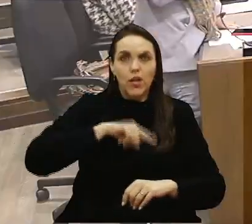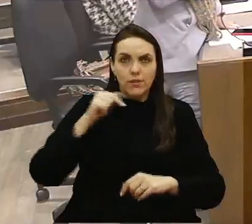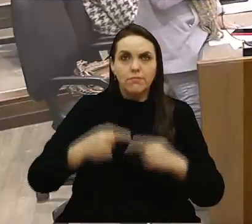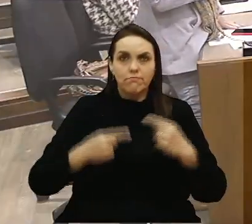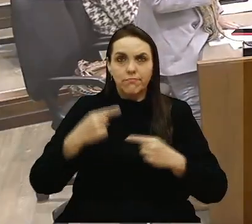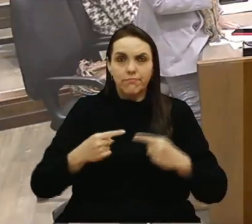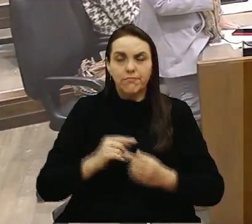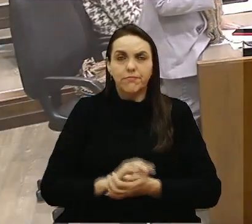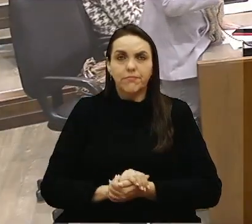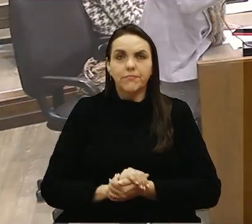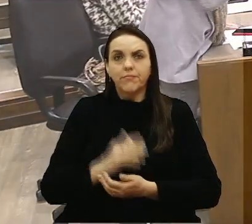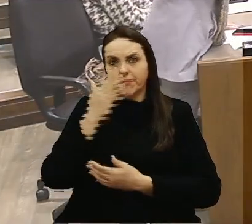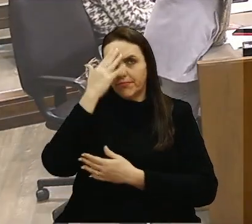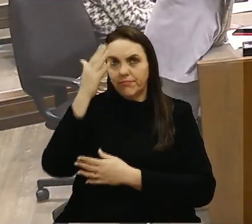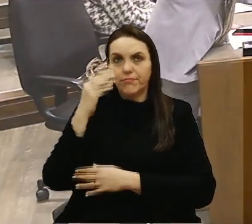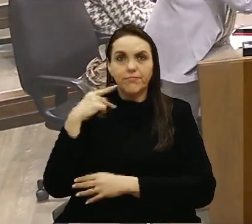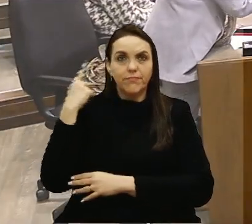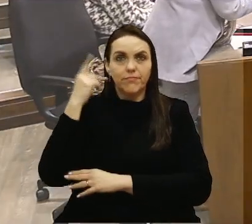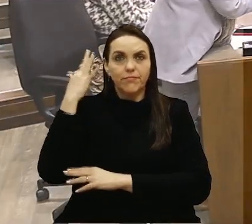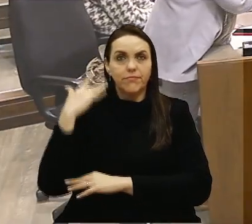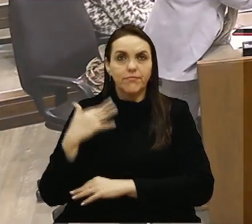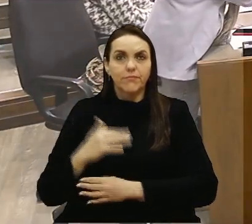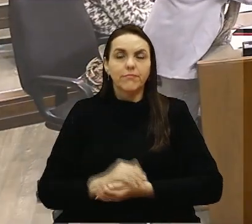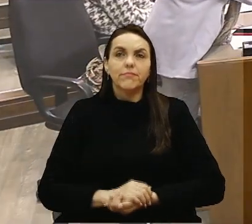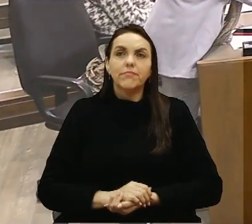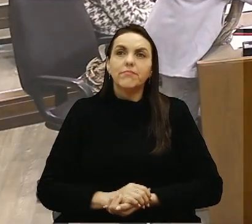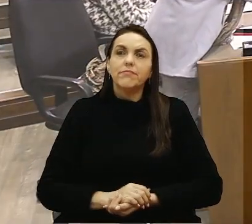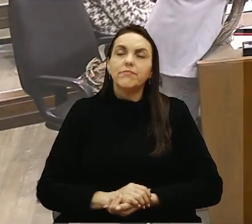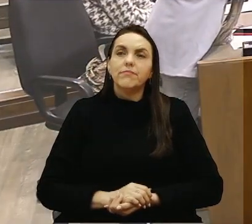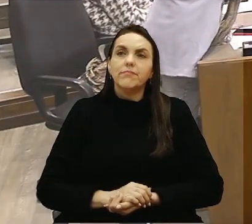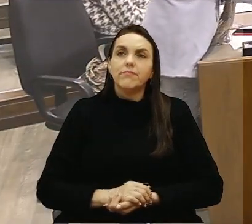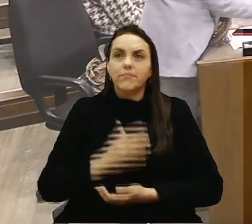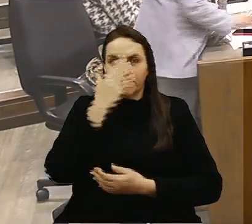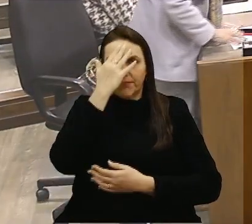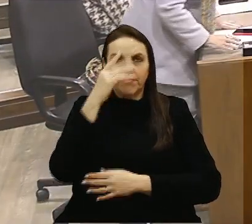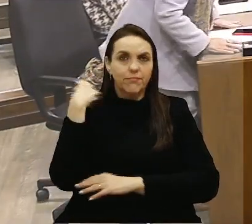Obrigada, vereadores. Vereadora Rose, com a palavra